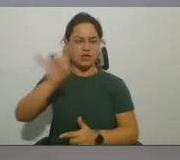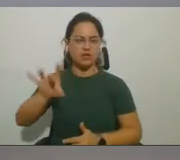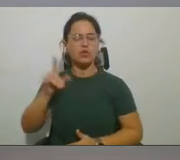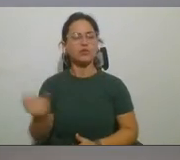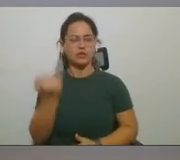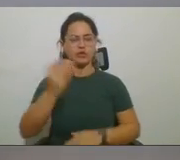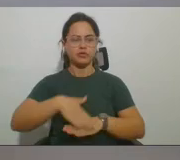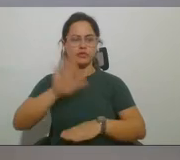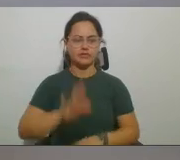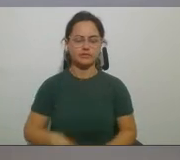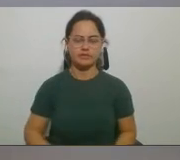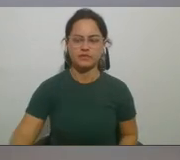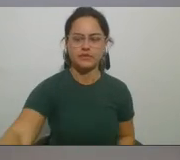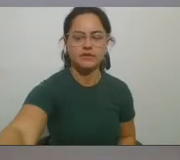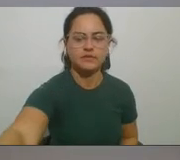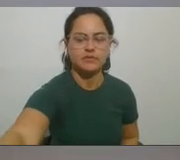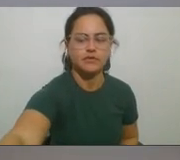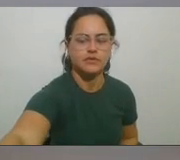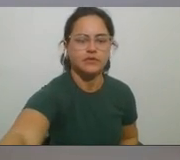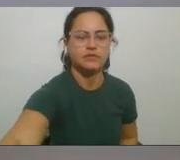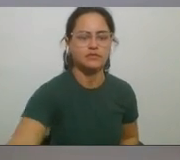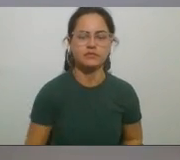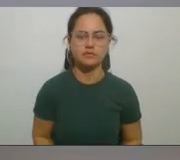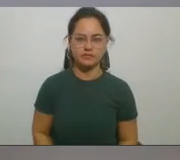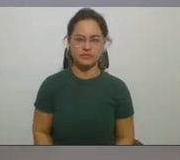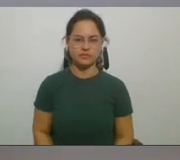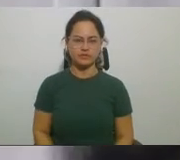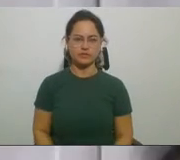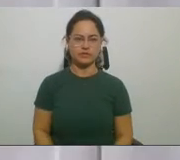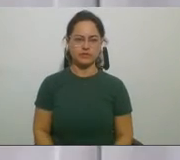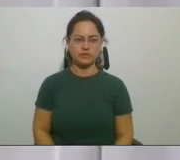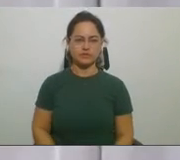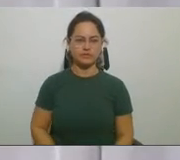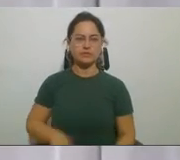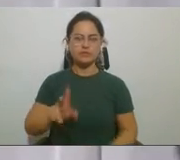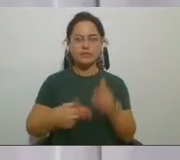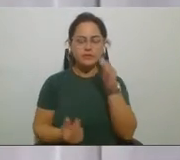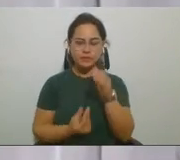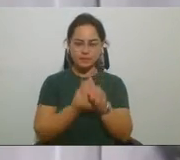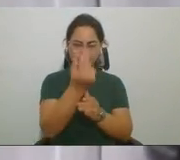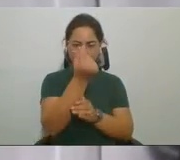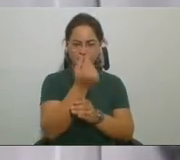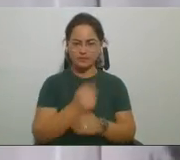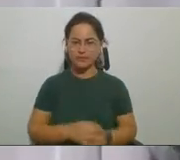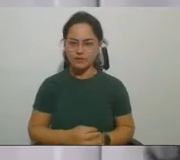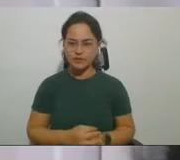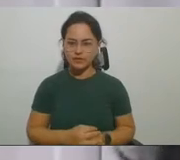Como ter inclusão em uma sociedade que é competitiva, ou seja, capitalista por excelência?